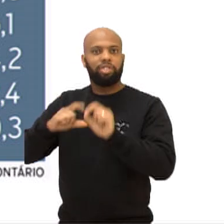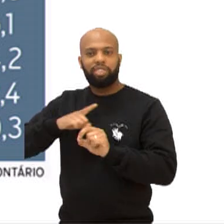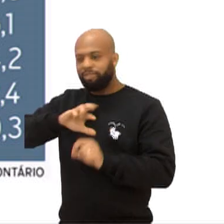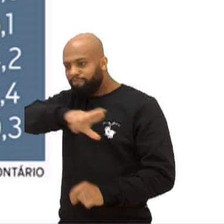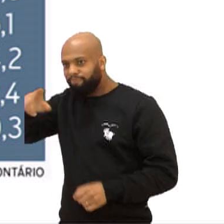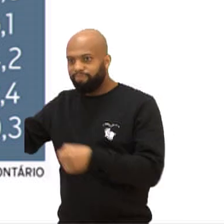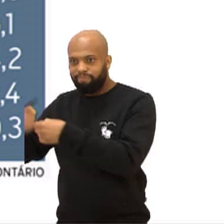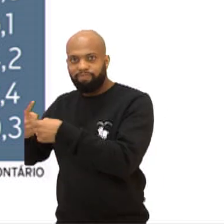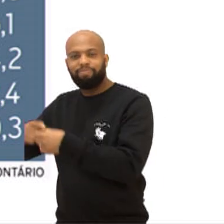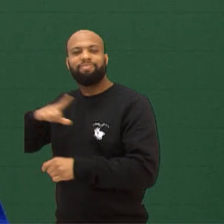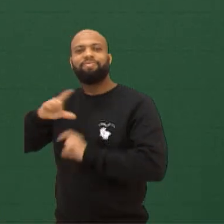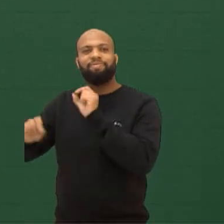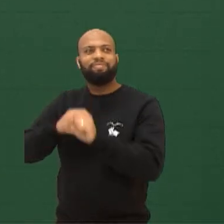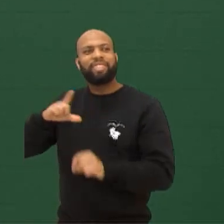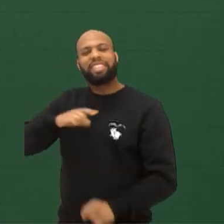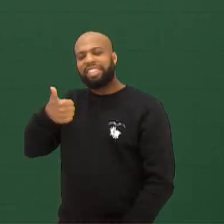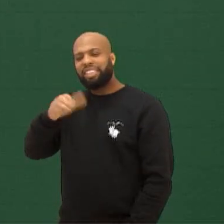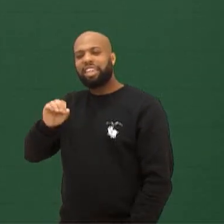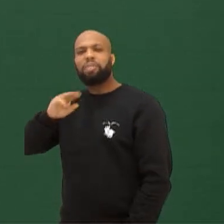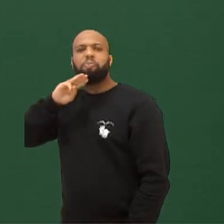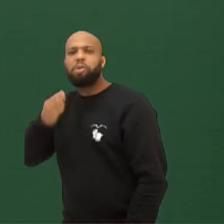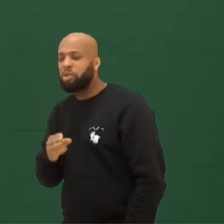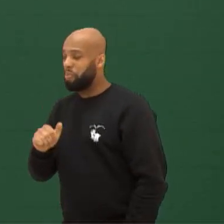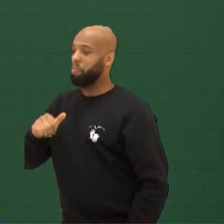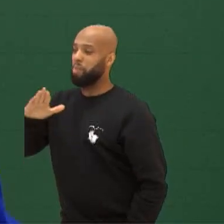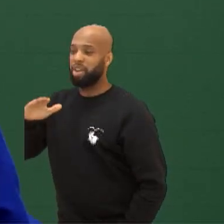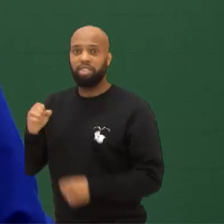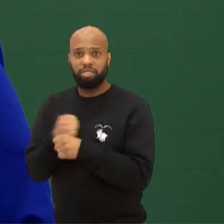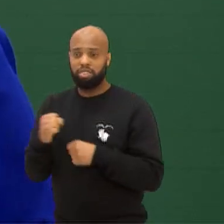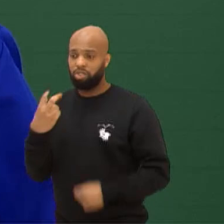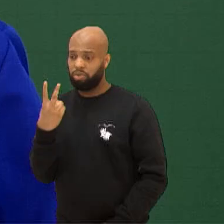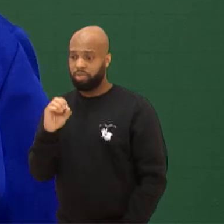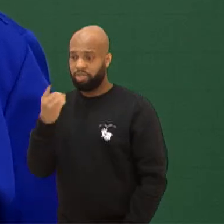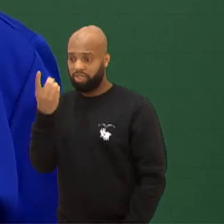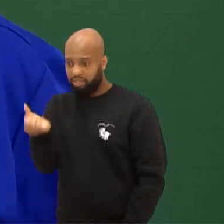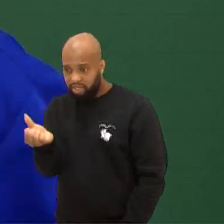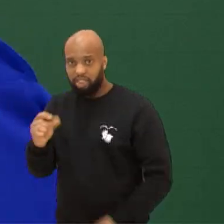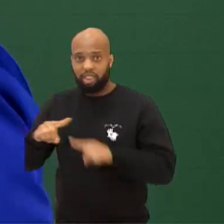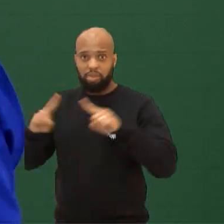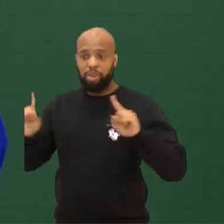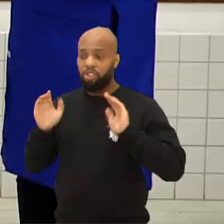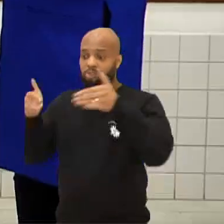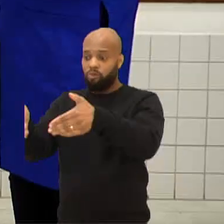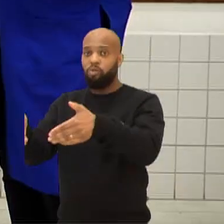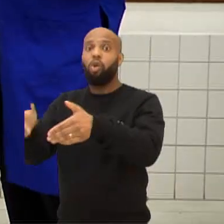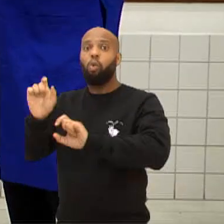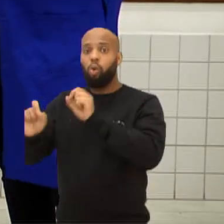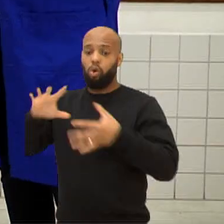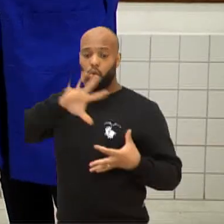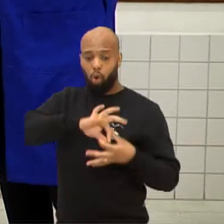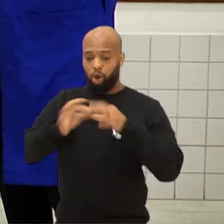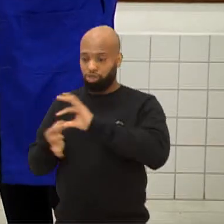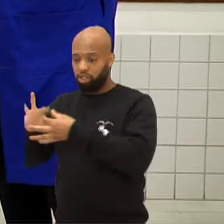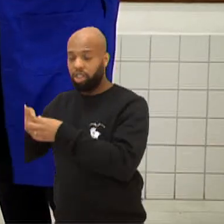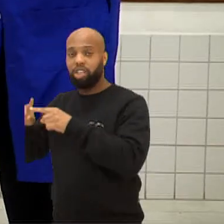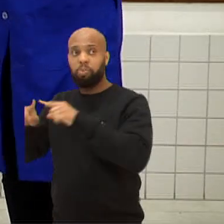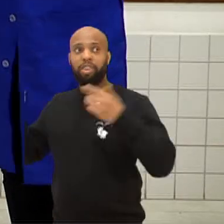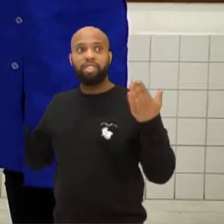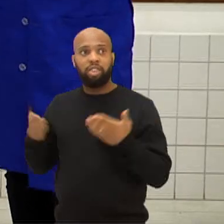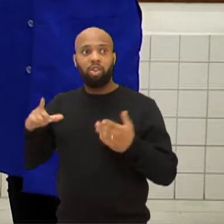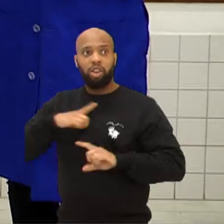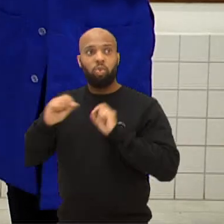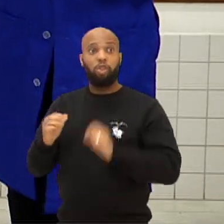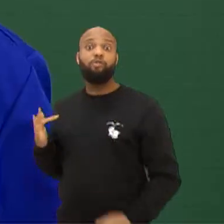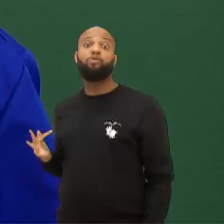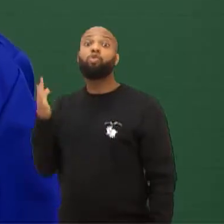com mais de 10 milhões de habitantes em 2016, mas nesses continentes. Quando a gente olha para 2100, a gente